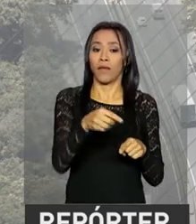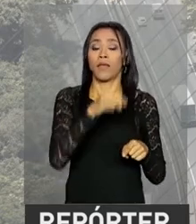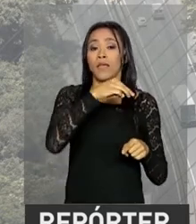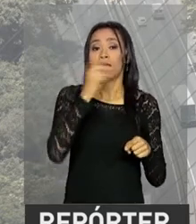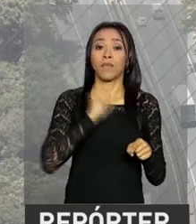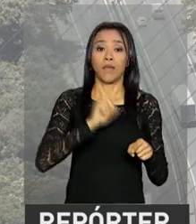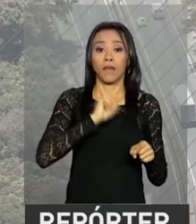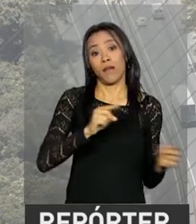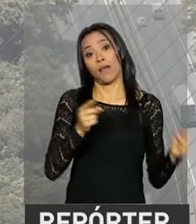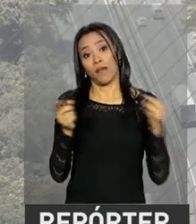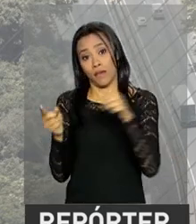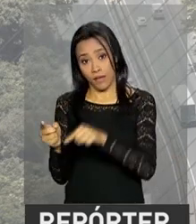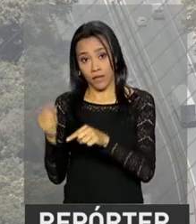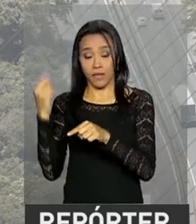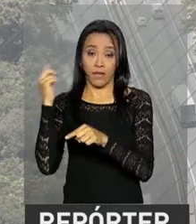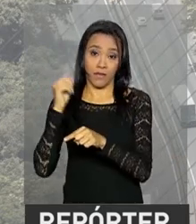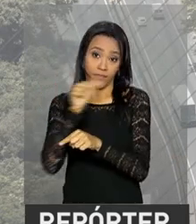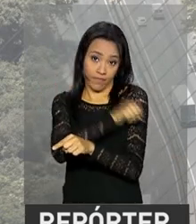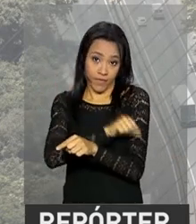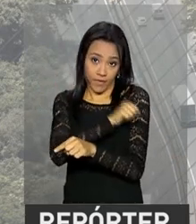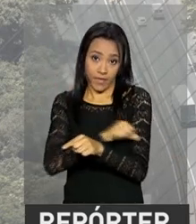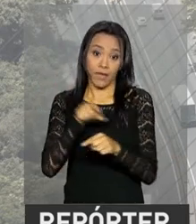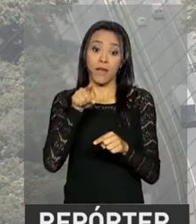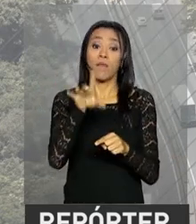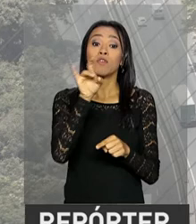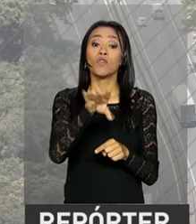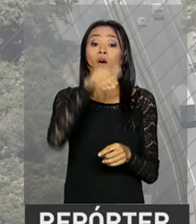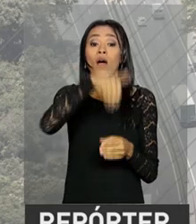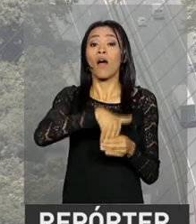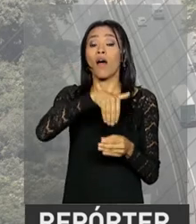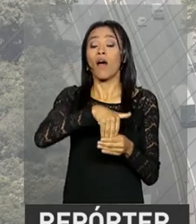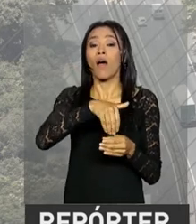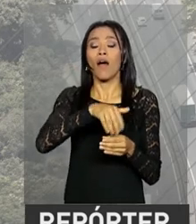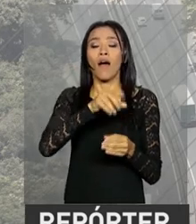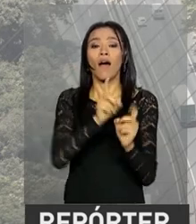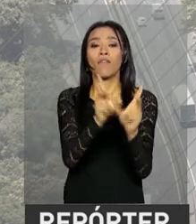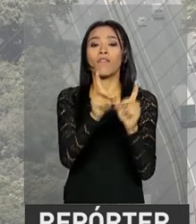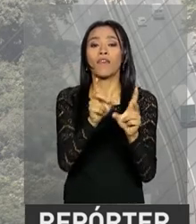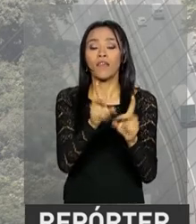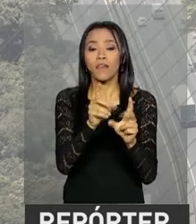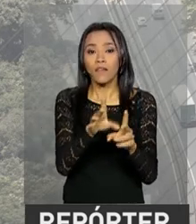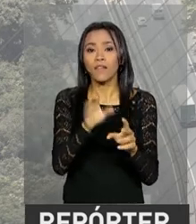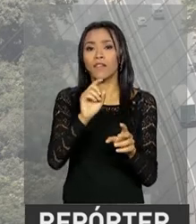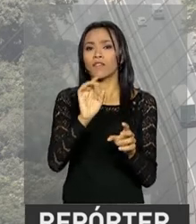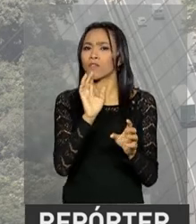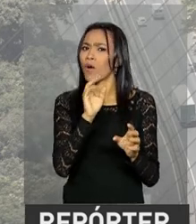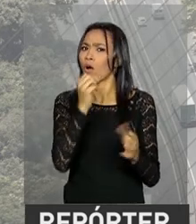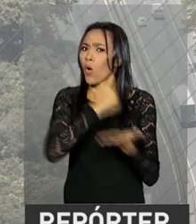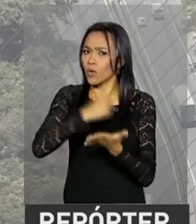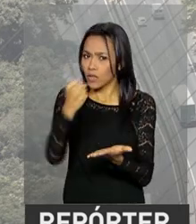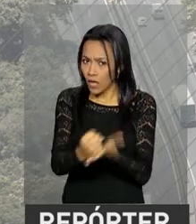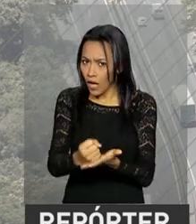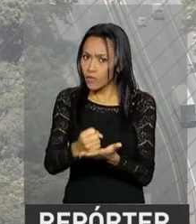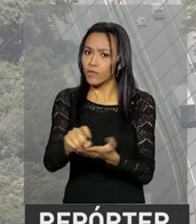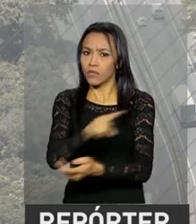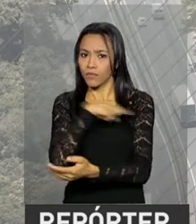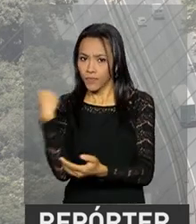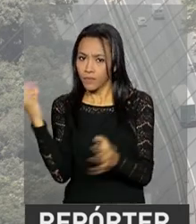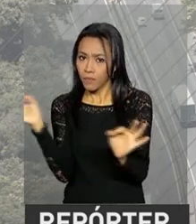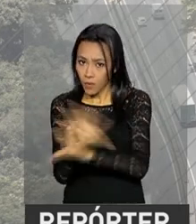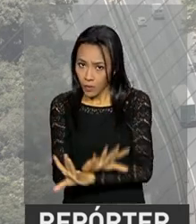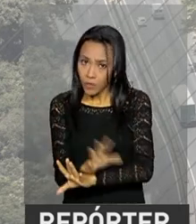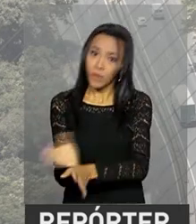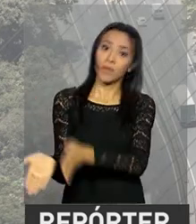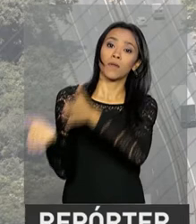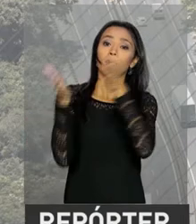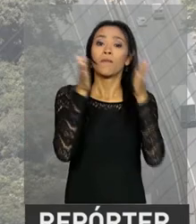rio de janeiro mas a concessão desses trechos só vai ocorrer depois do encerramento dos atuais contratos em 2021